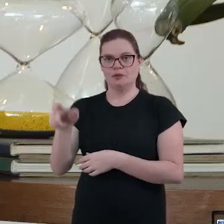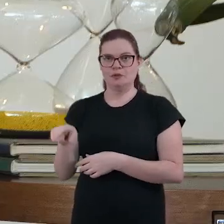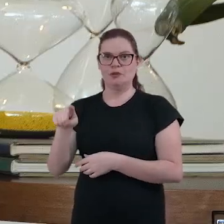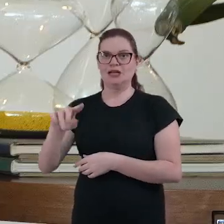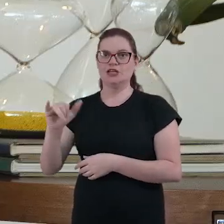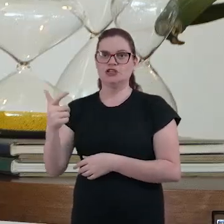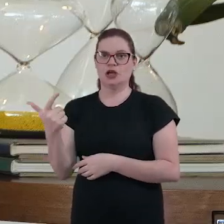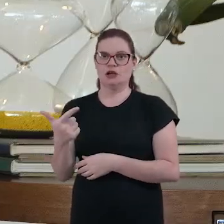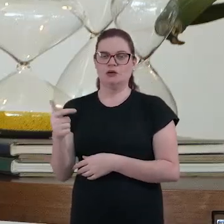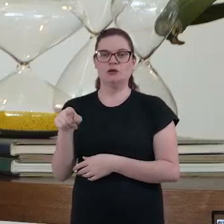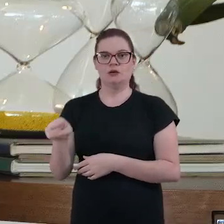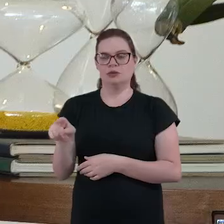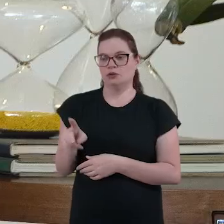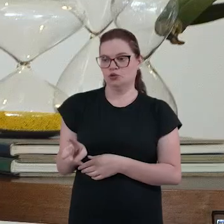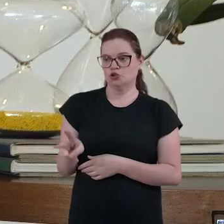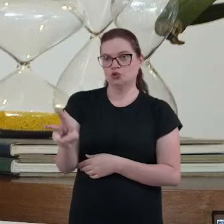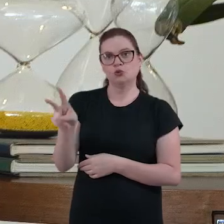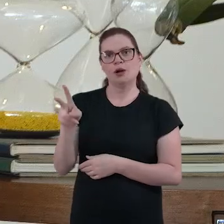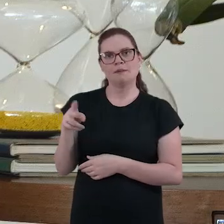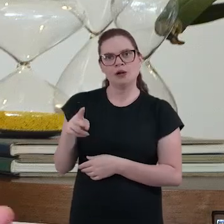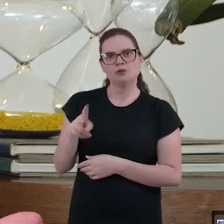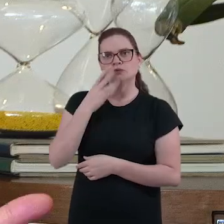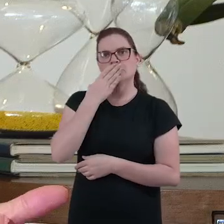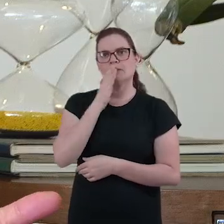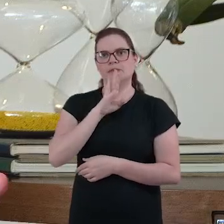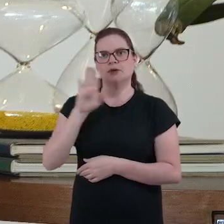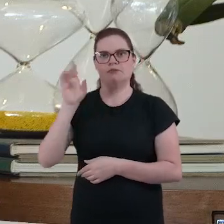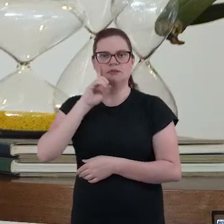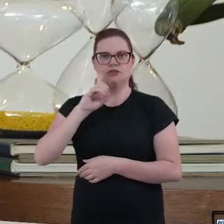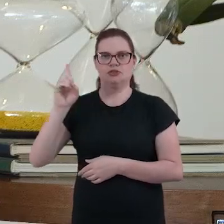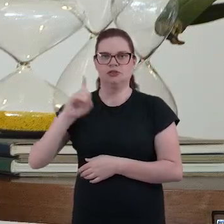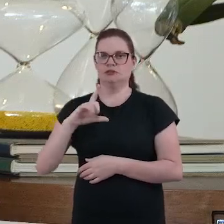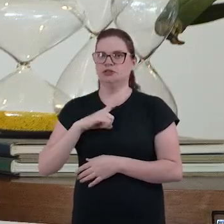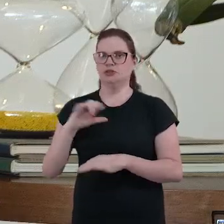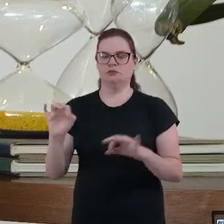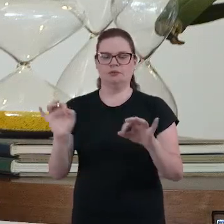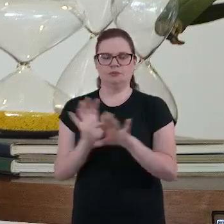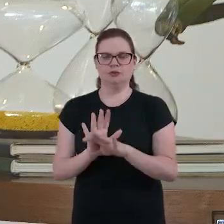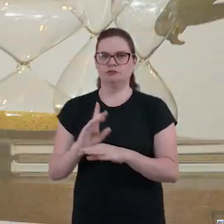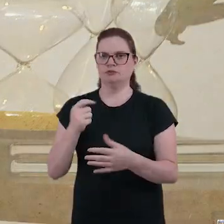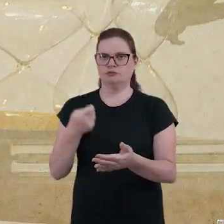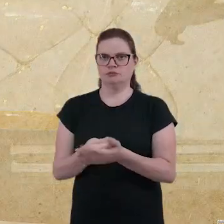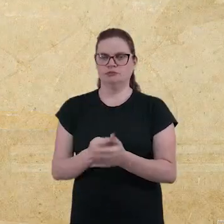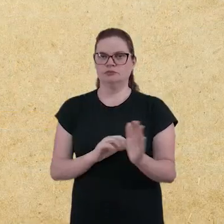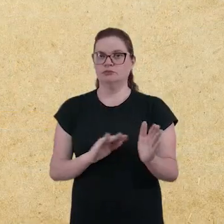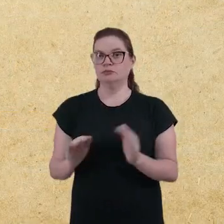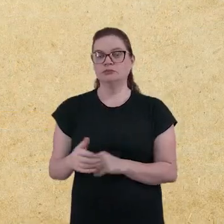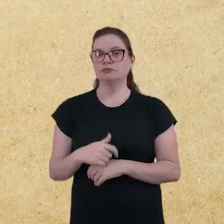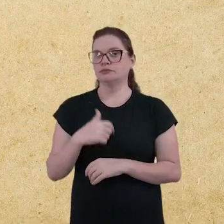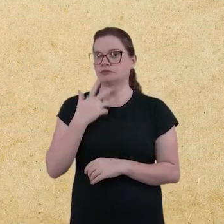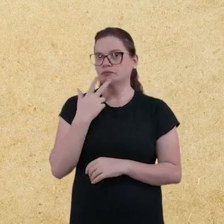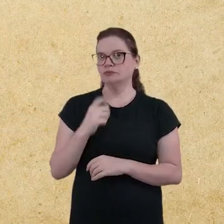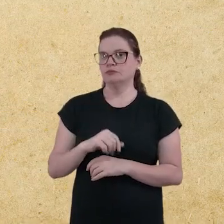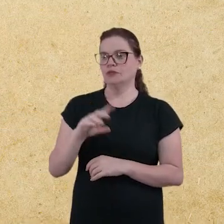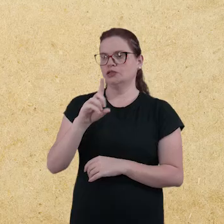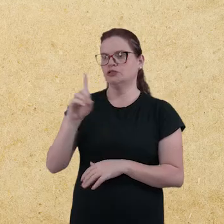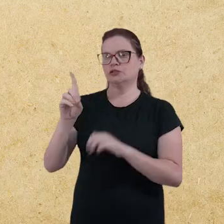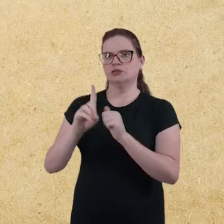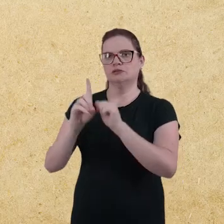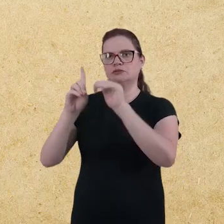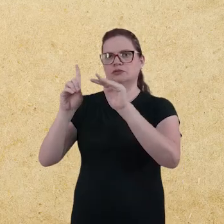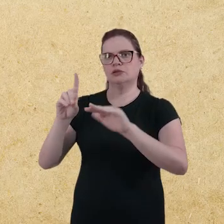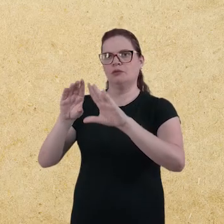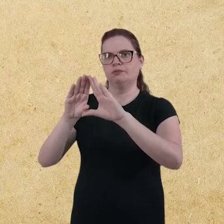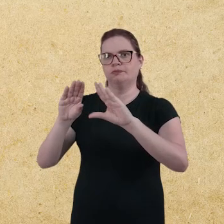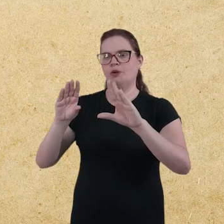continuidade. interessante isso. Né? Para dar continuidade àquilo que Deus já tinha estabelecido desde a eternidade. Então ele diz assim, olha, Deus te dê o orvalho